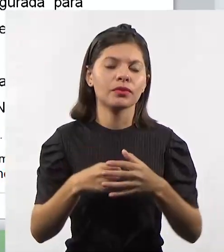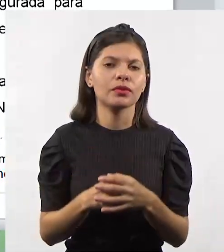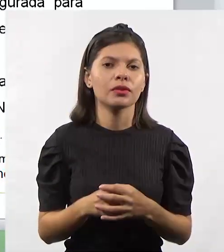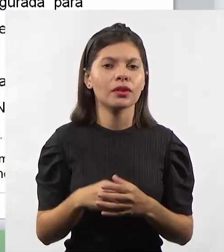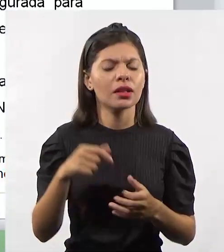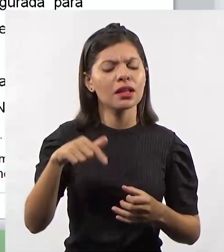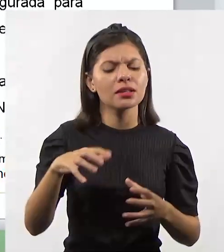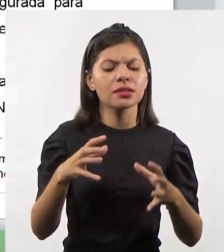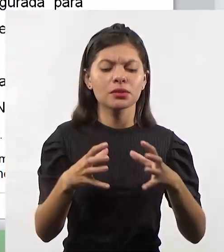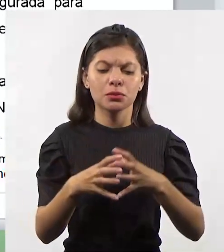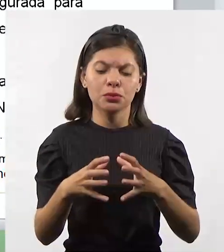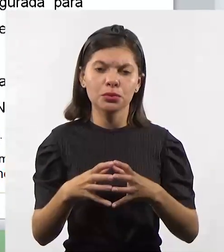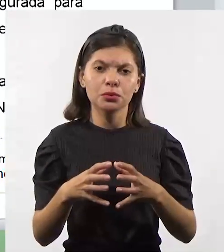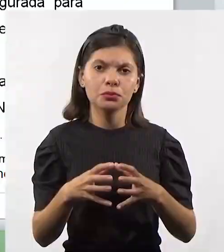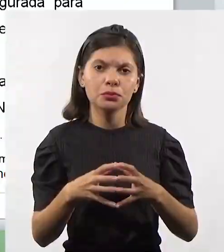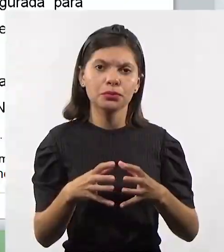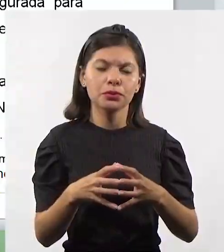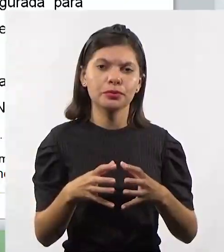constituído